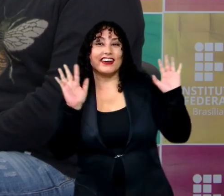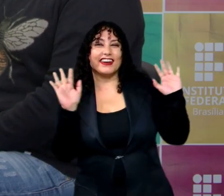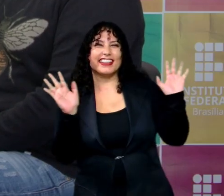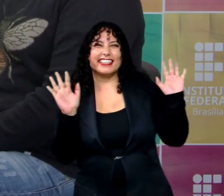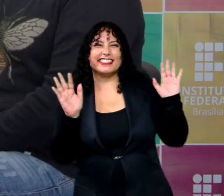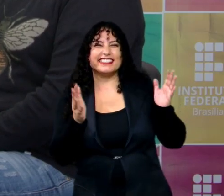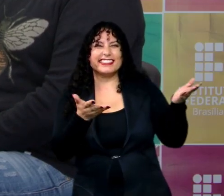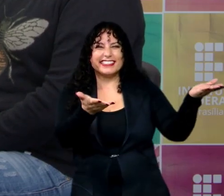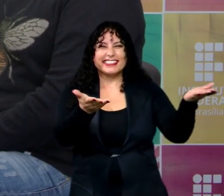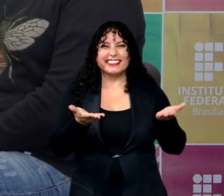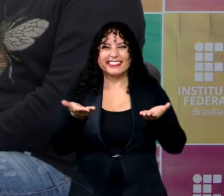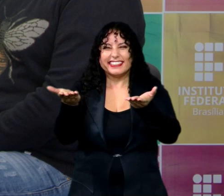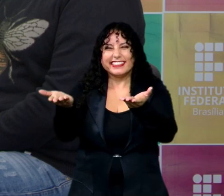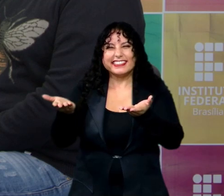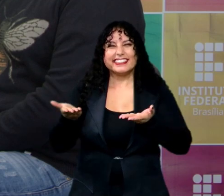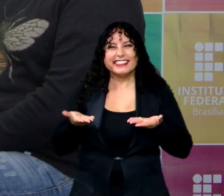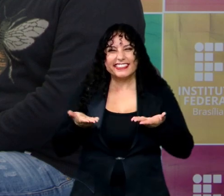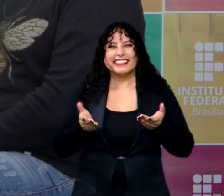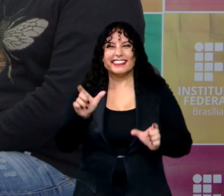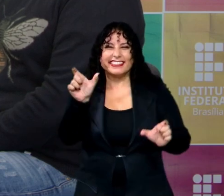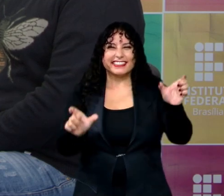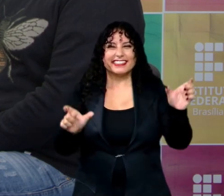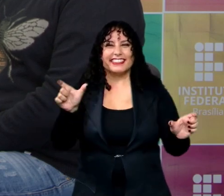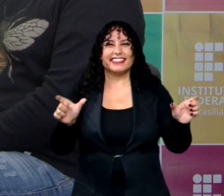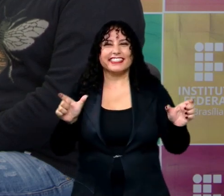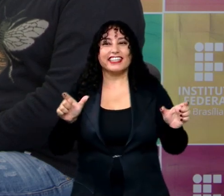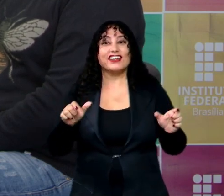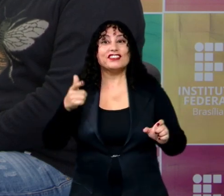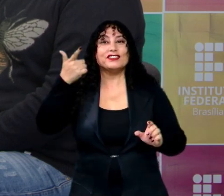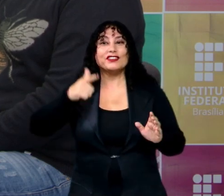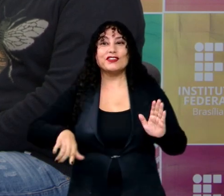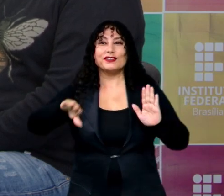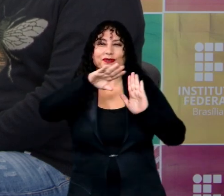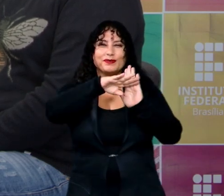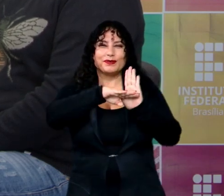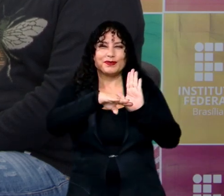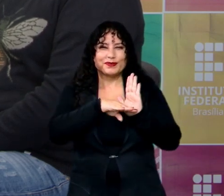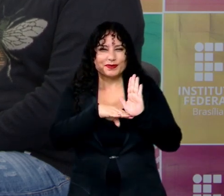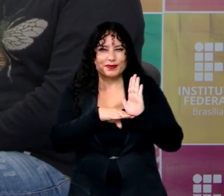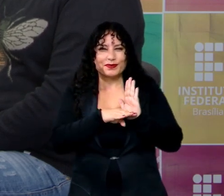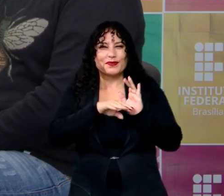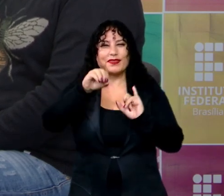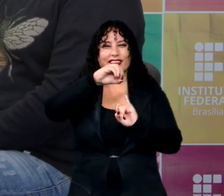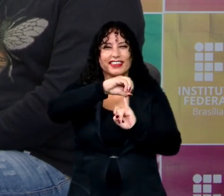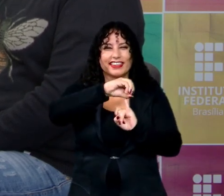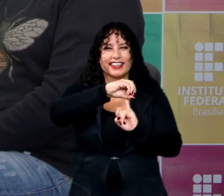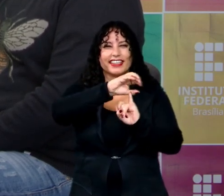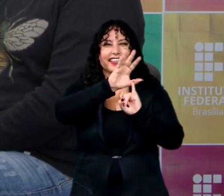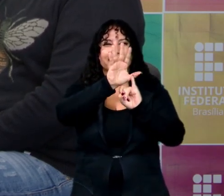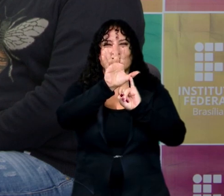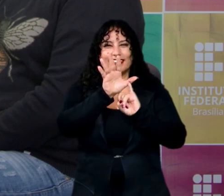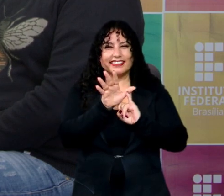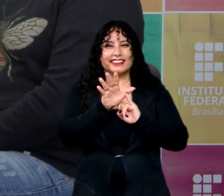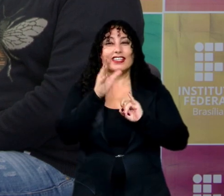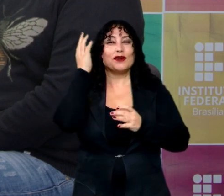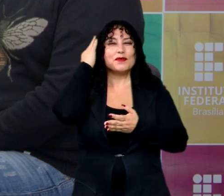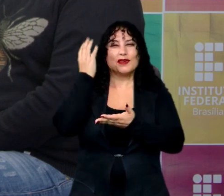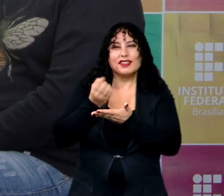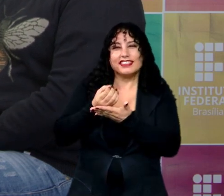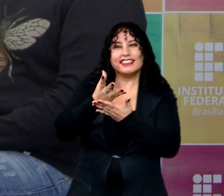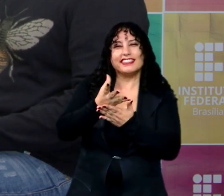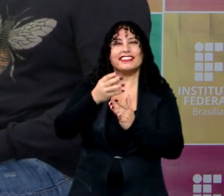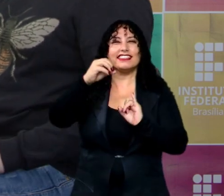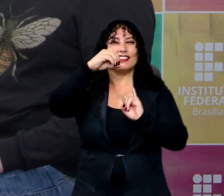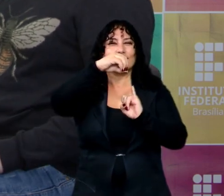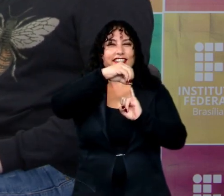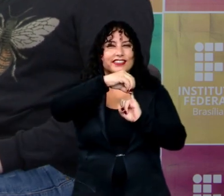Olá, sejam todos bem-vindos e bem-vindas a mais um episódio do Estação IFB, o podcast do Instituto Federal